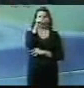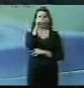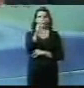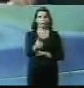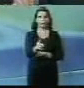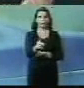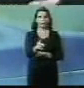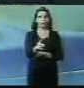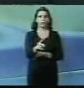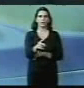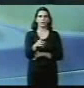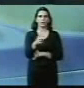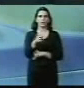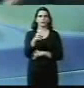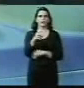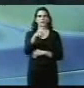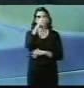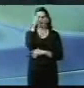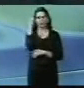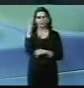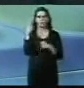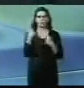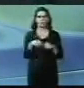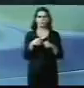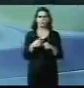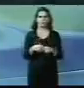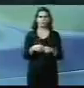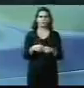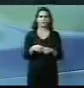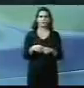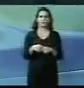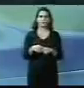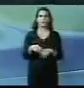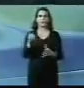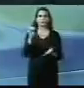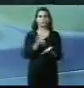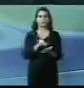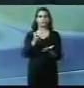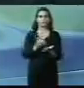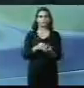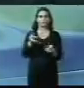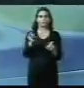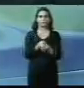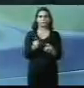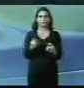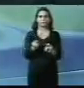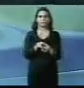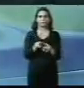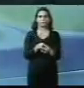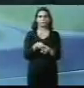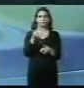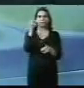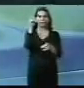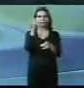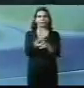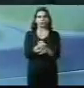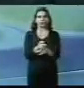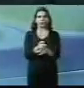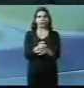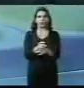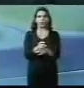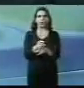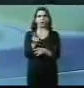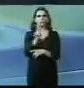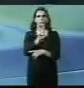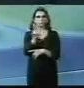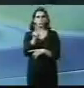site, essa página para o cliente, certo? Essa é uma das atribuições do proxy. Ele vai buscar endereços fora da rede, ou seja, busca o